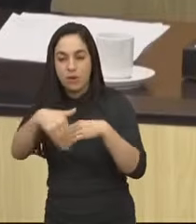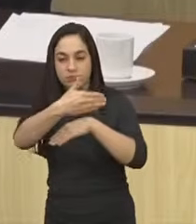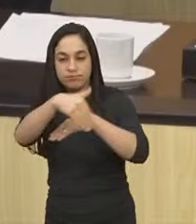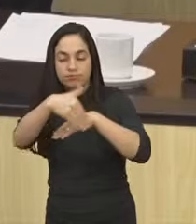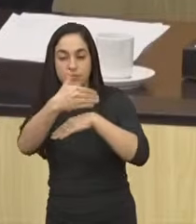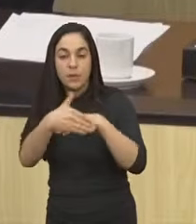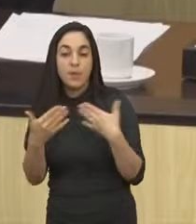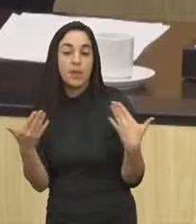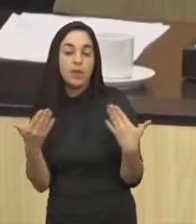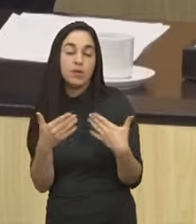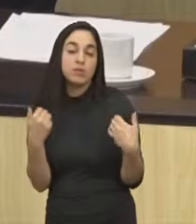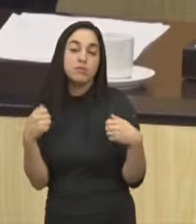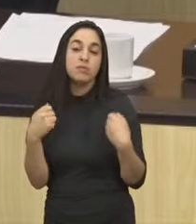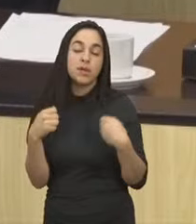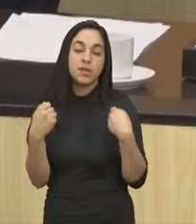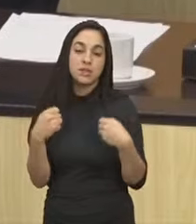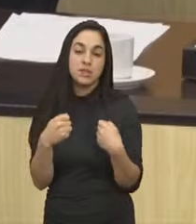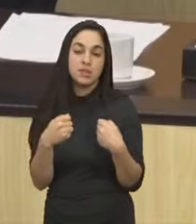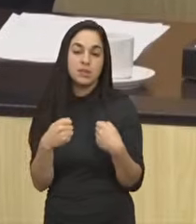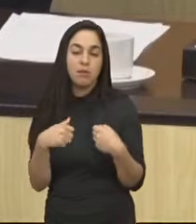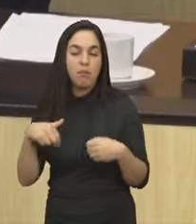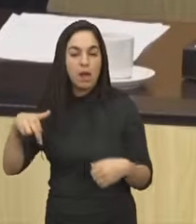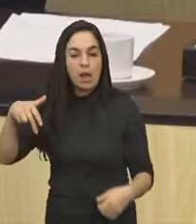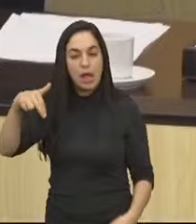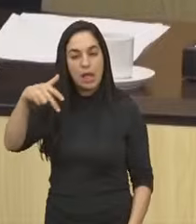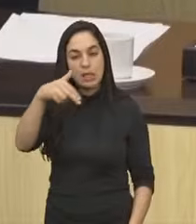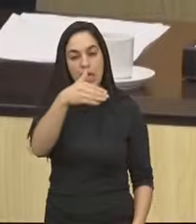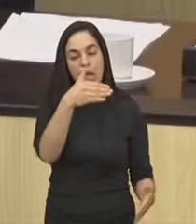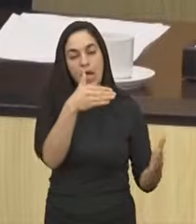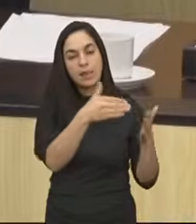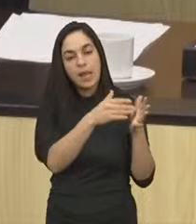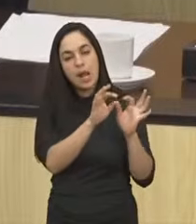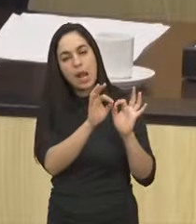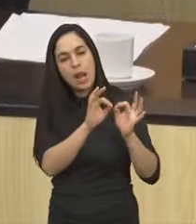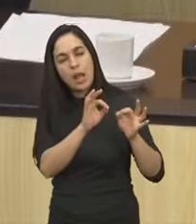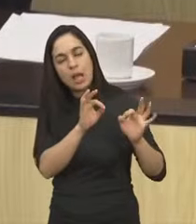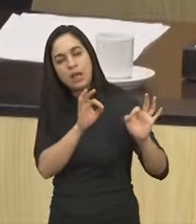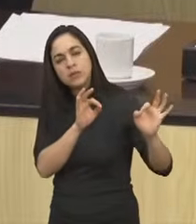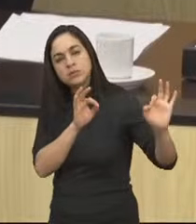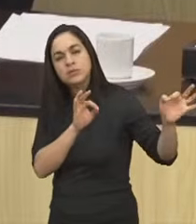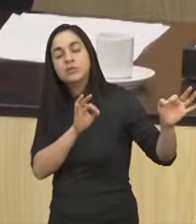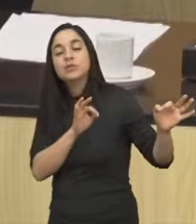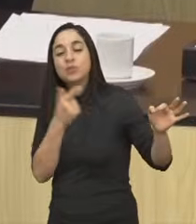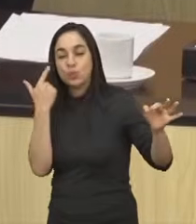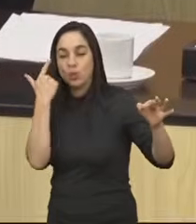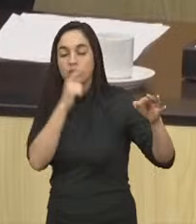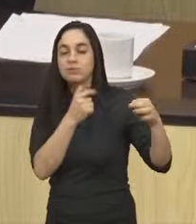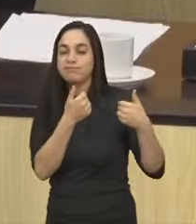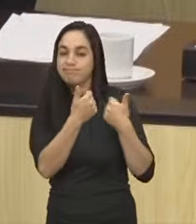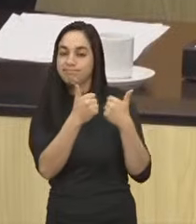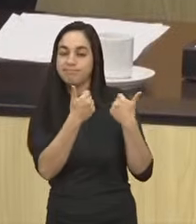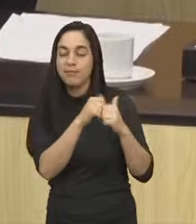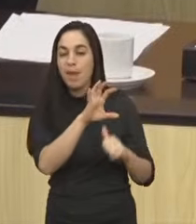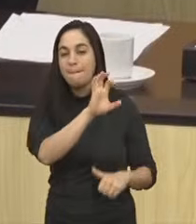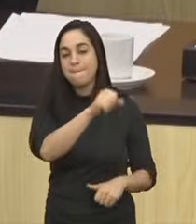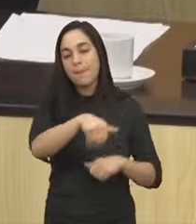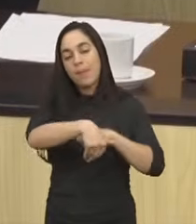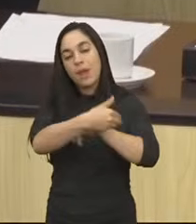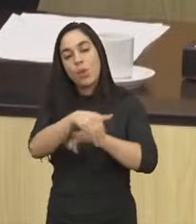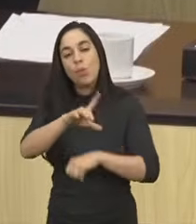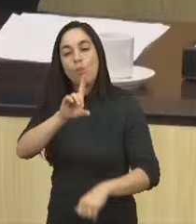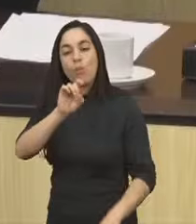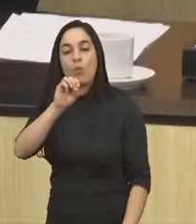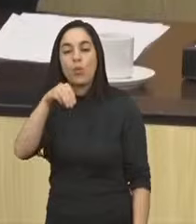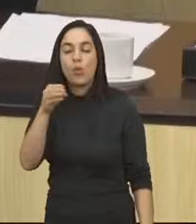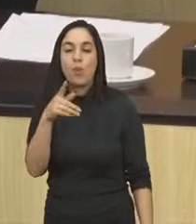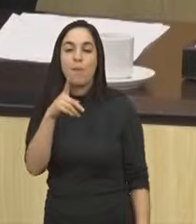que atualmente precisam se deslocar até pontos de parada localizados na antiga rodovia Dom Pedro I,